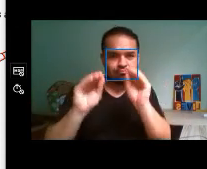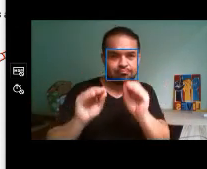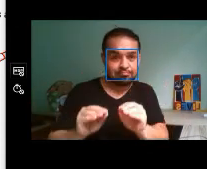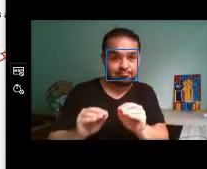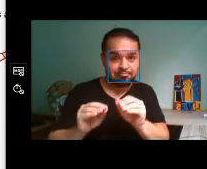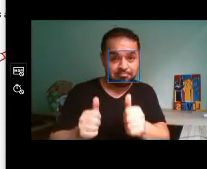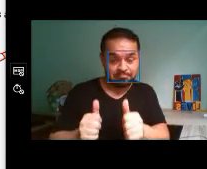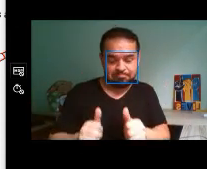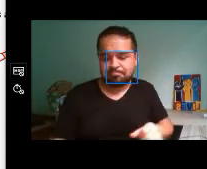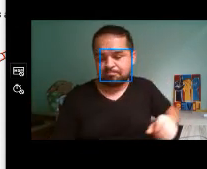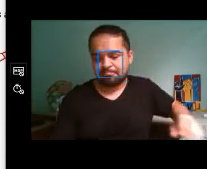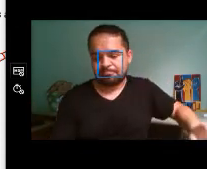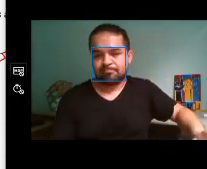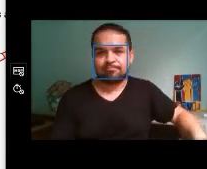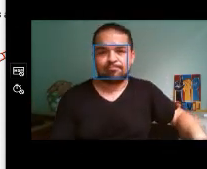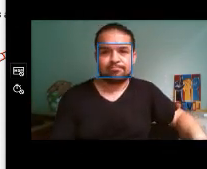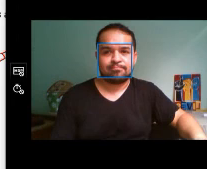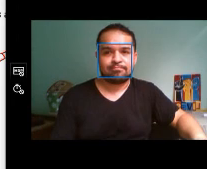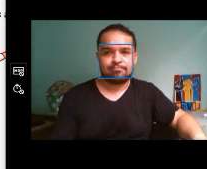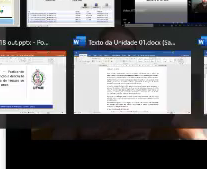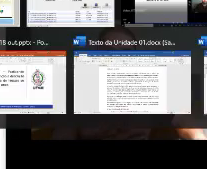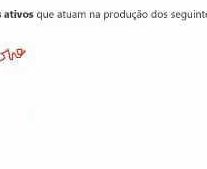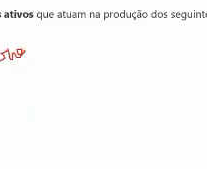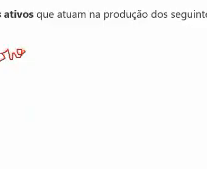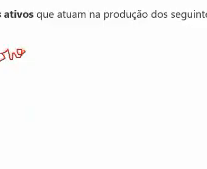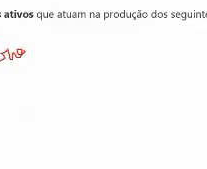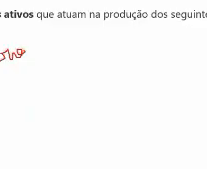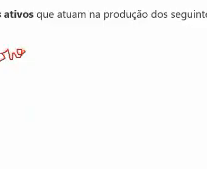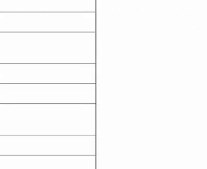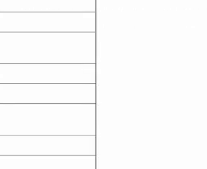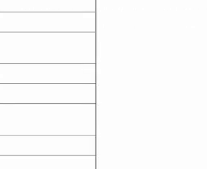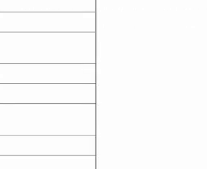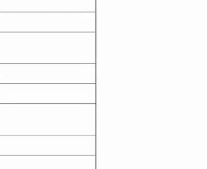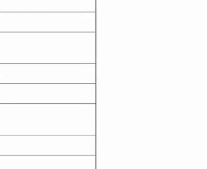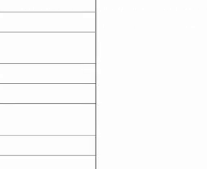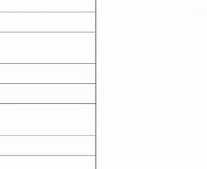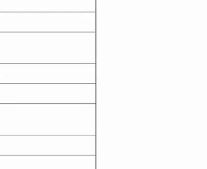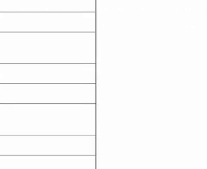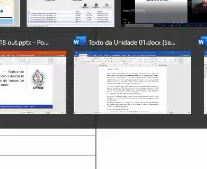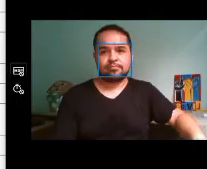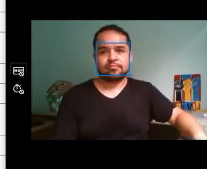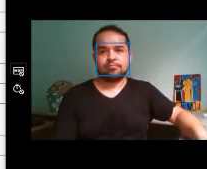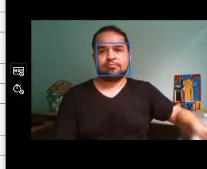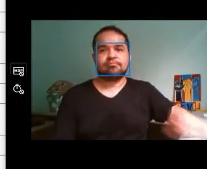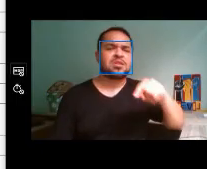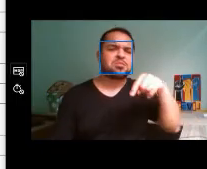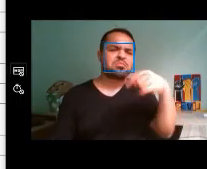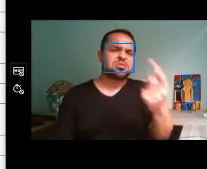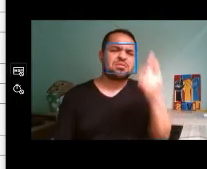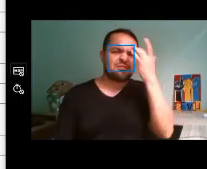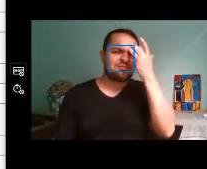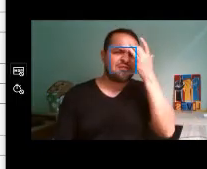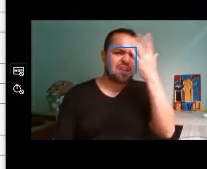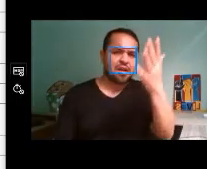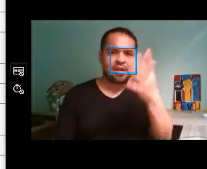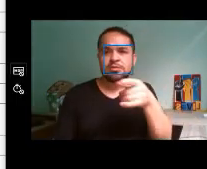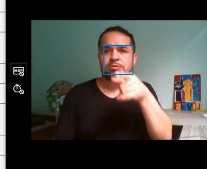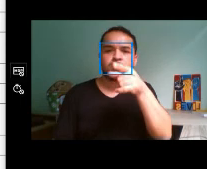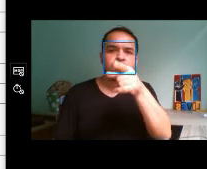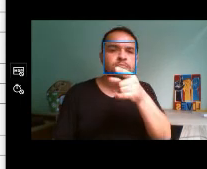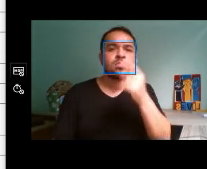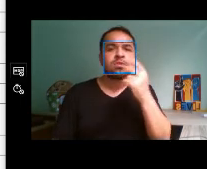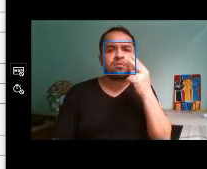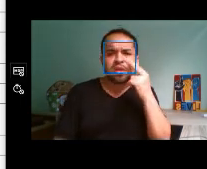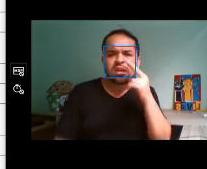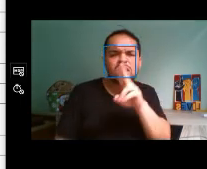articula ativamente para produzir cada sinal? É isso que você vai escrever aí do lado de cada um desses, ok? E por